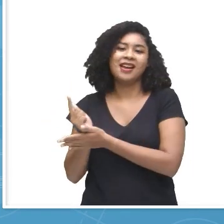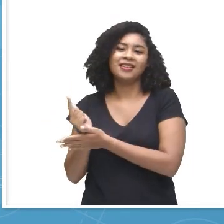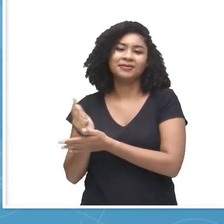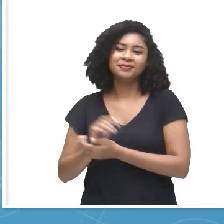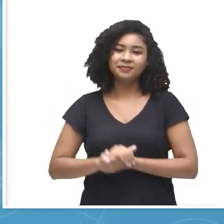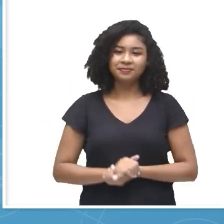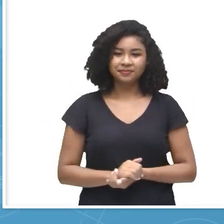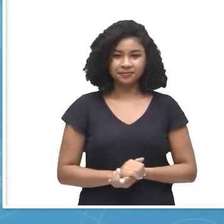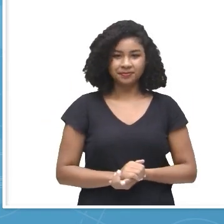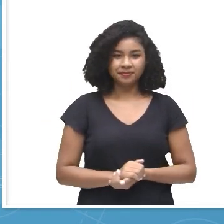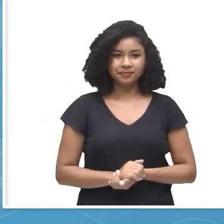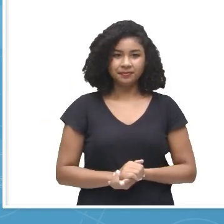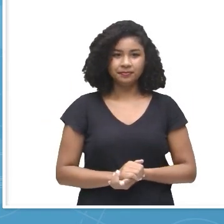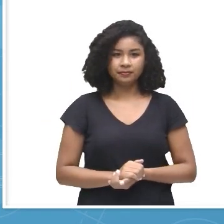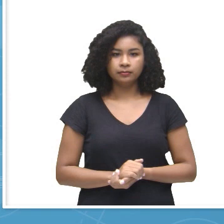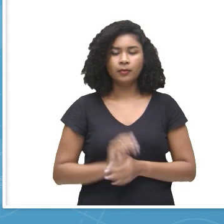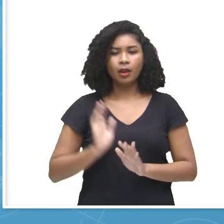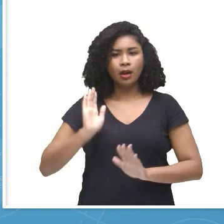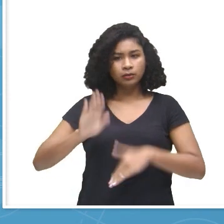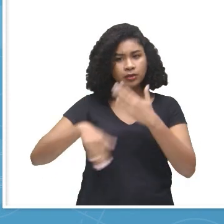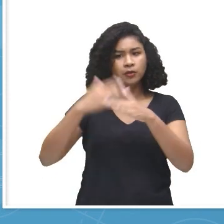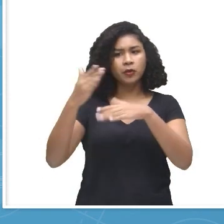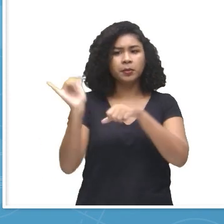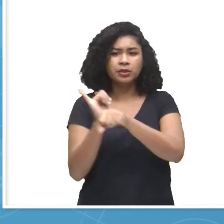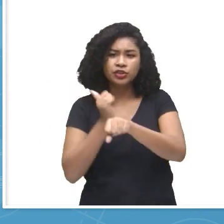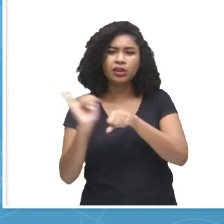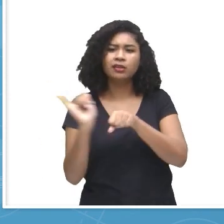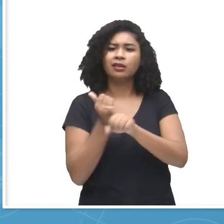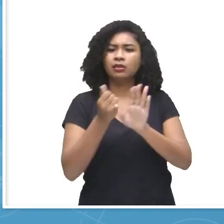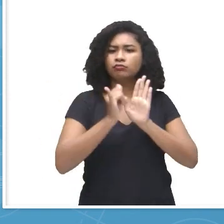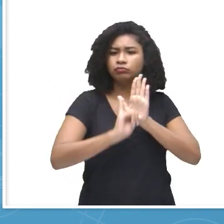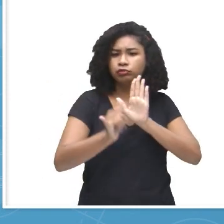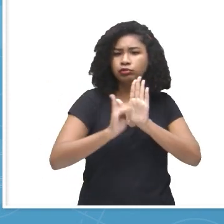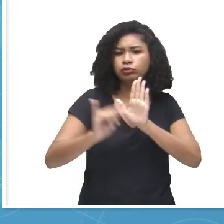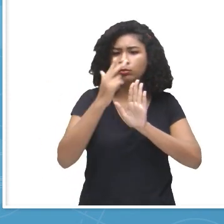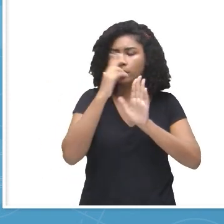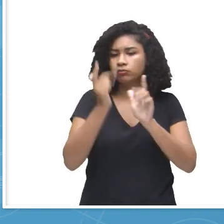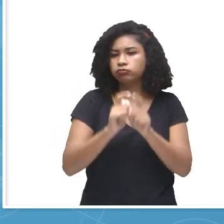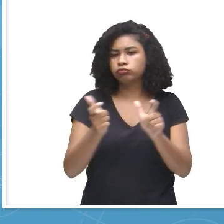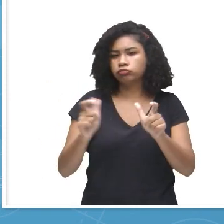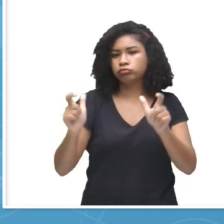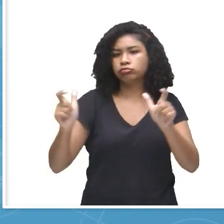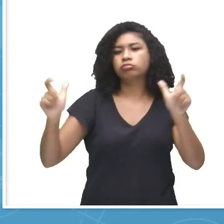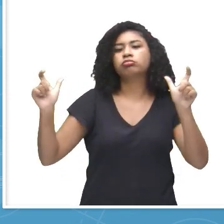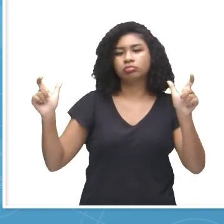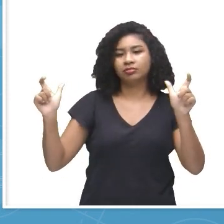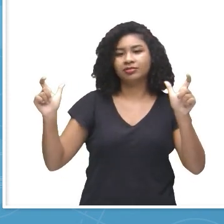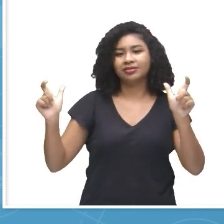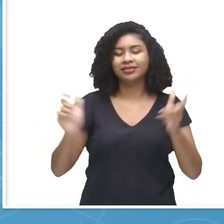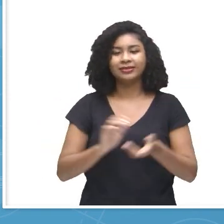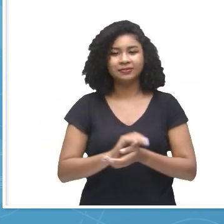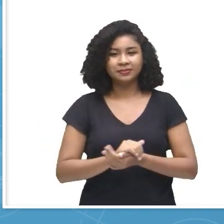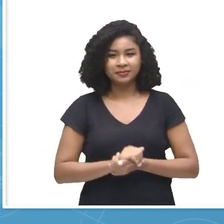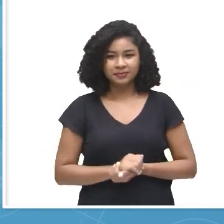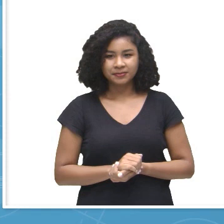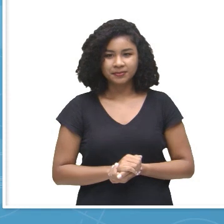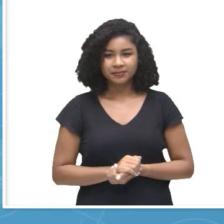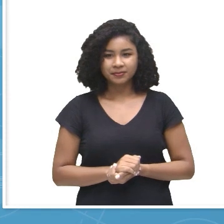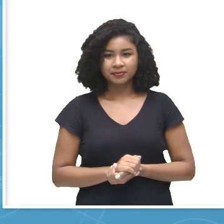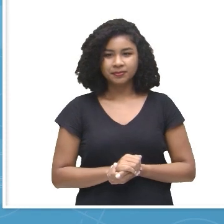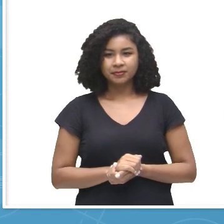das técnicas publicitárias acompanhou a expansão da indústria e do comércio desde o final do século